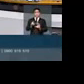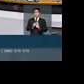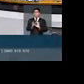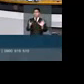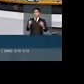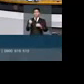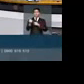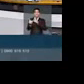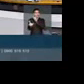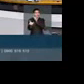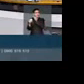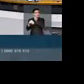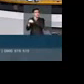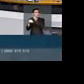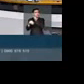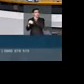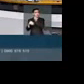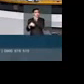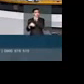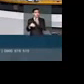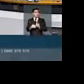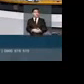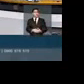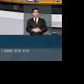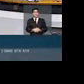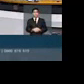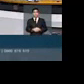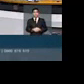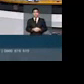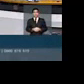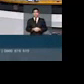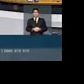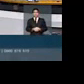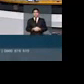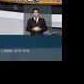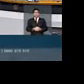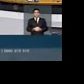de 6 minutos na tribuna.